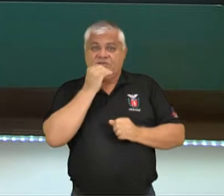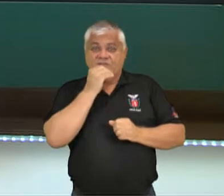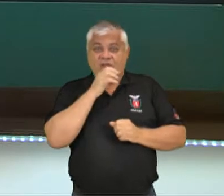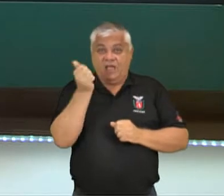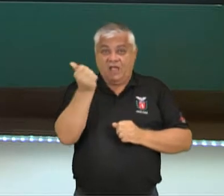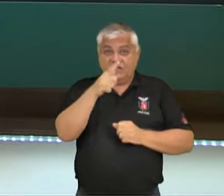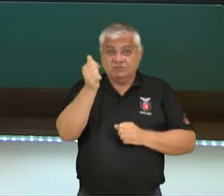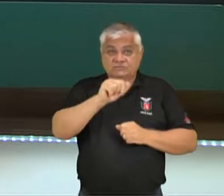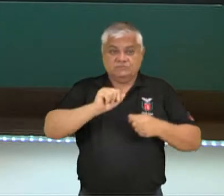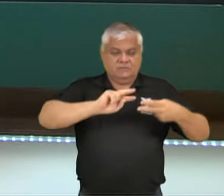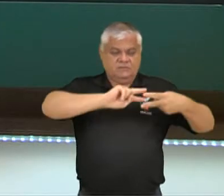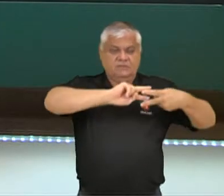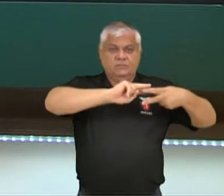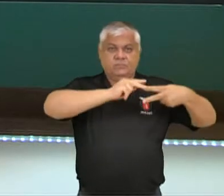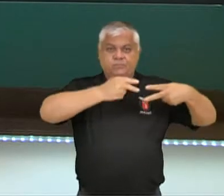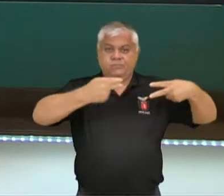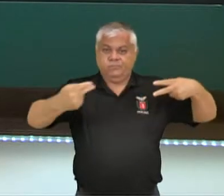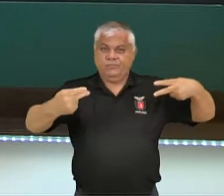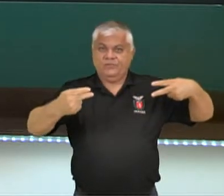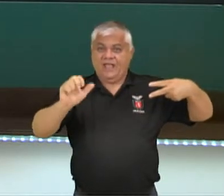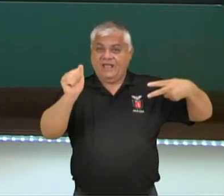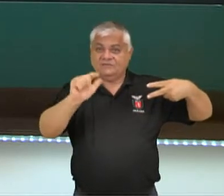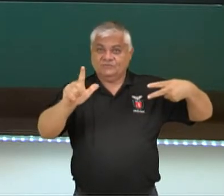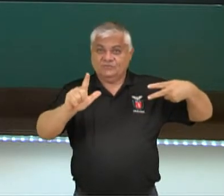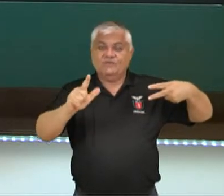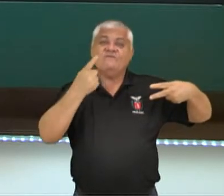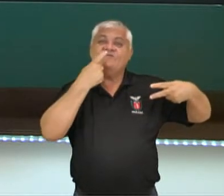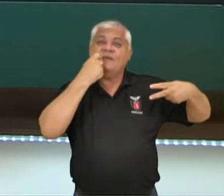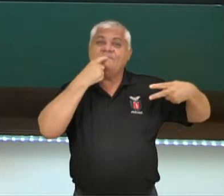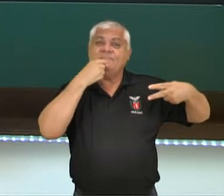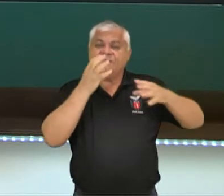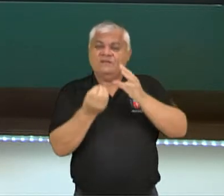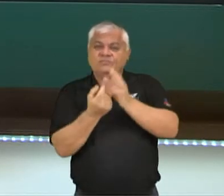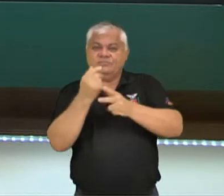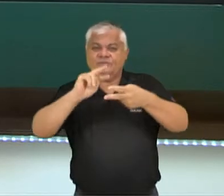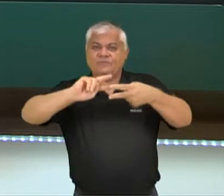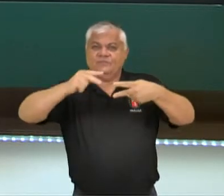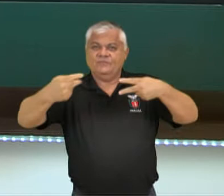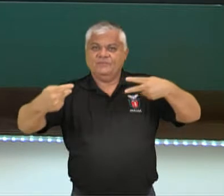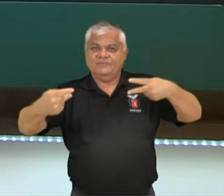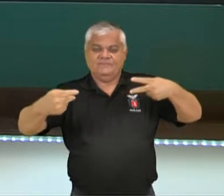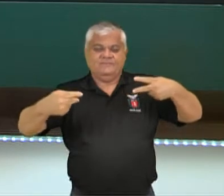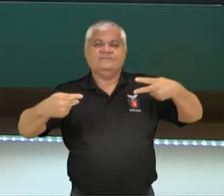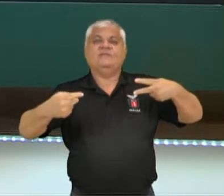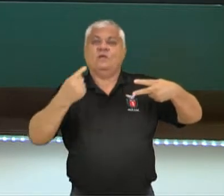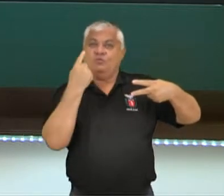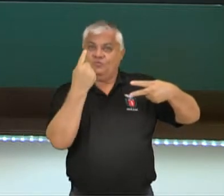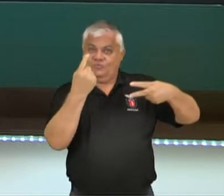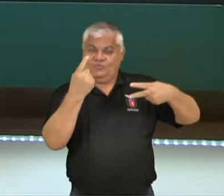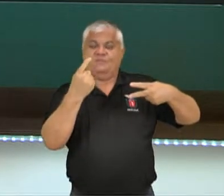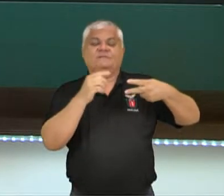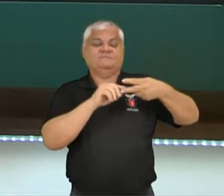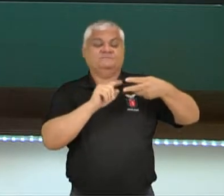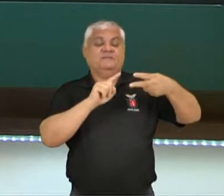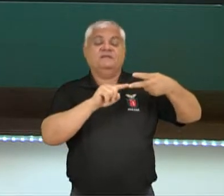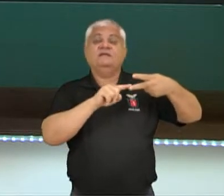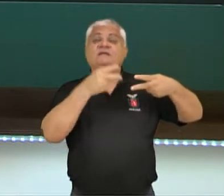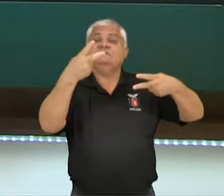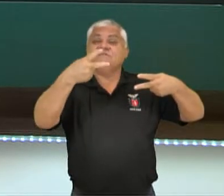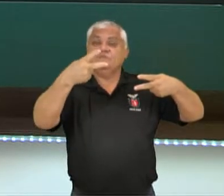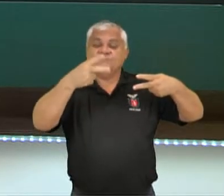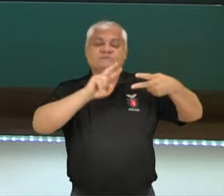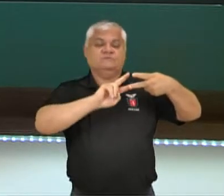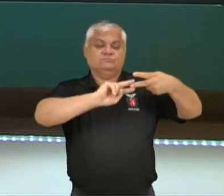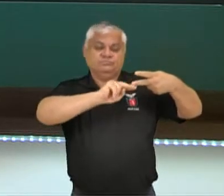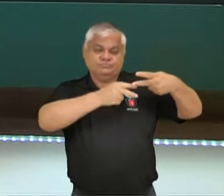aqui deu origem a essa fitinha vermelha. E assim eu componho uma molécula de DNA. E a segunda